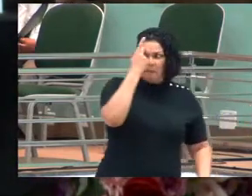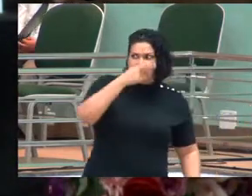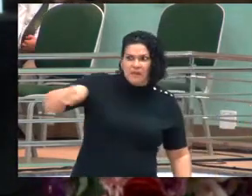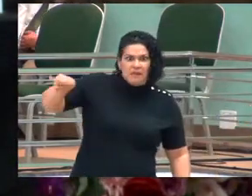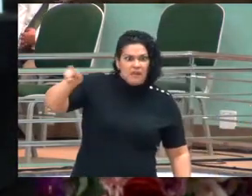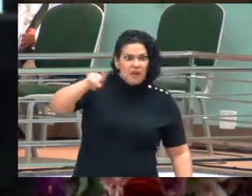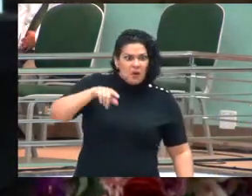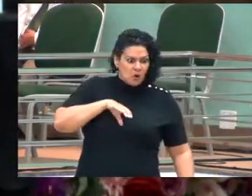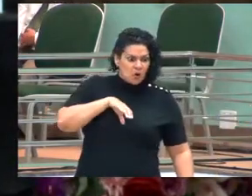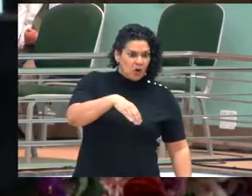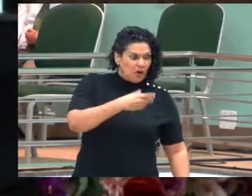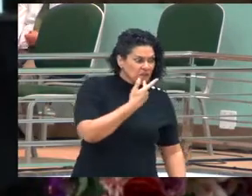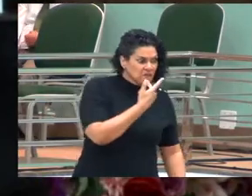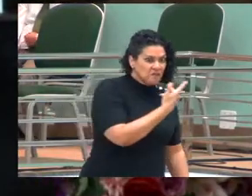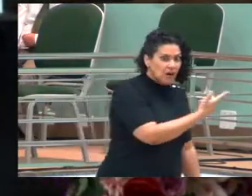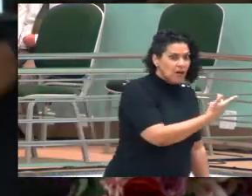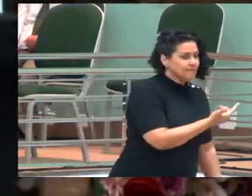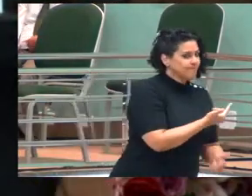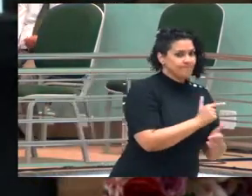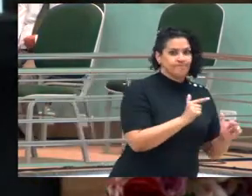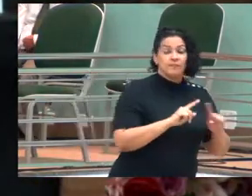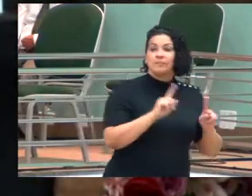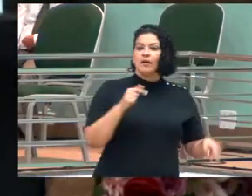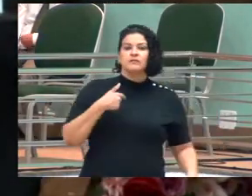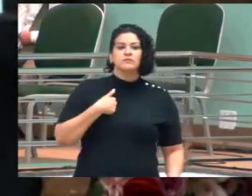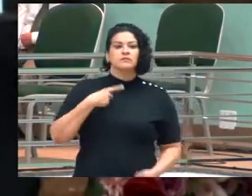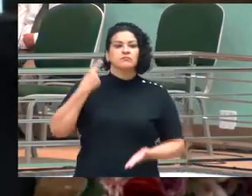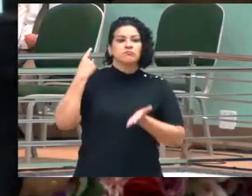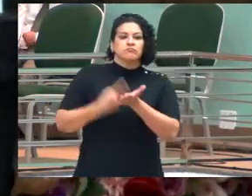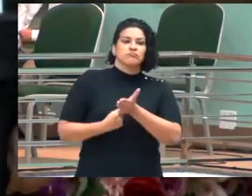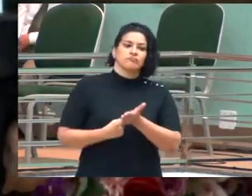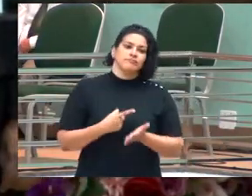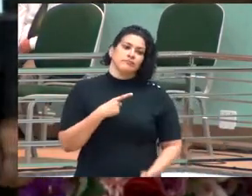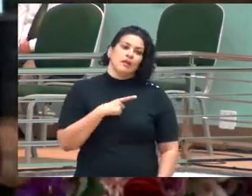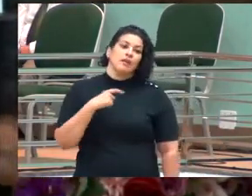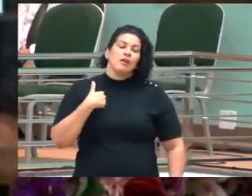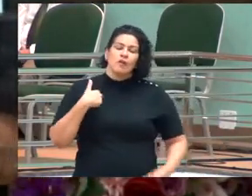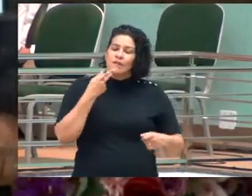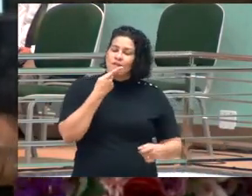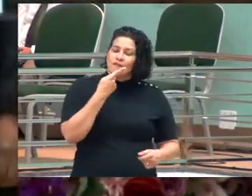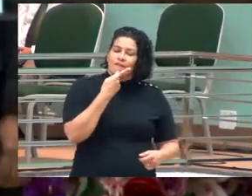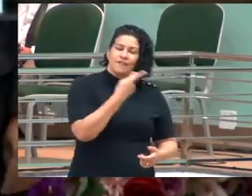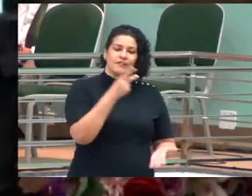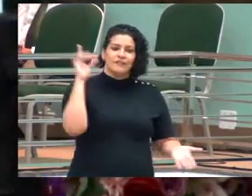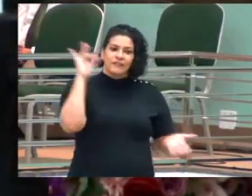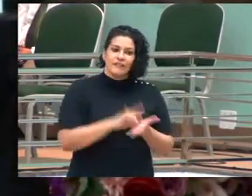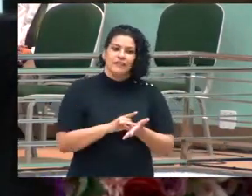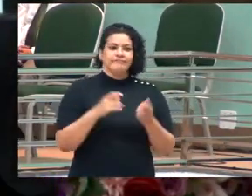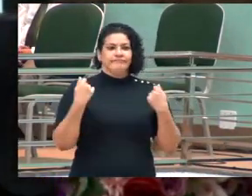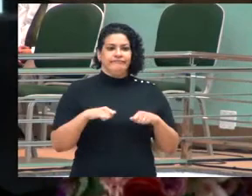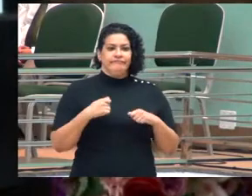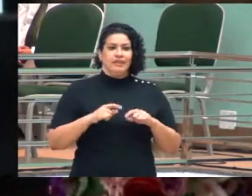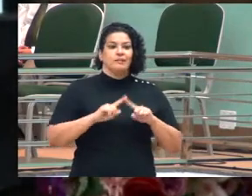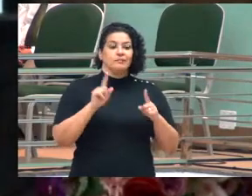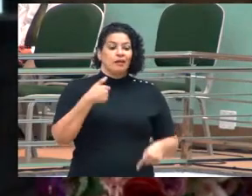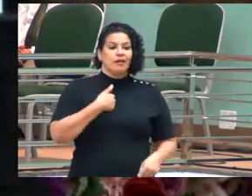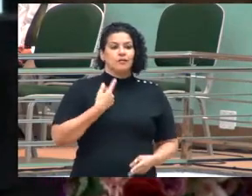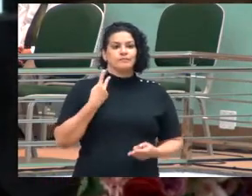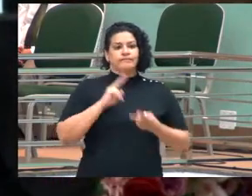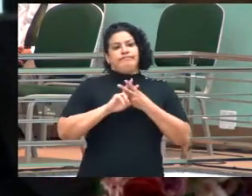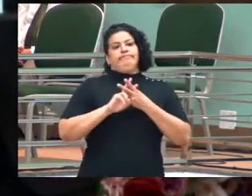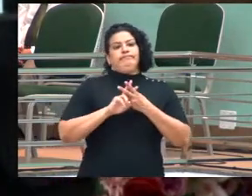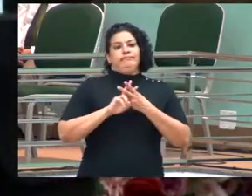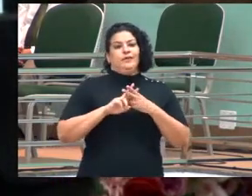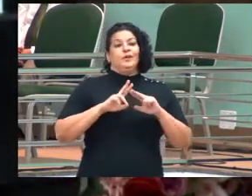nesta época, mas eu tinha o compromisso de falar a verdade. Eu fui preso, porque denunciei o pecado